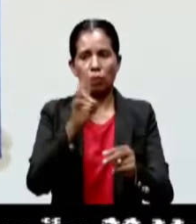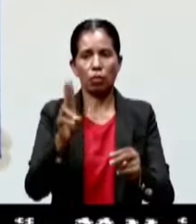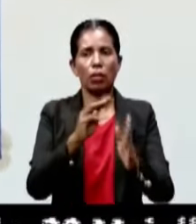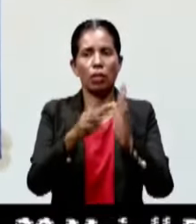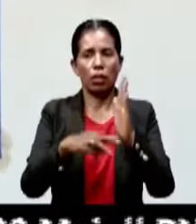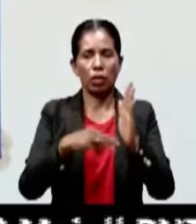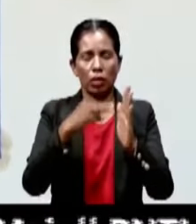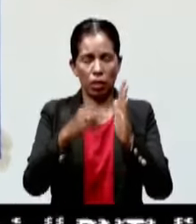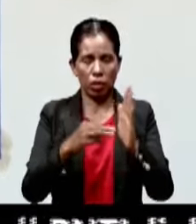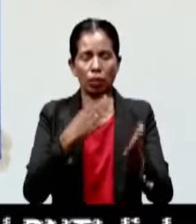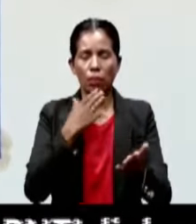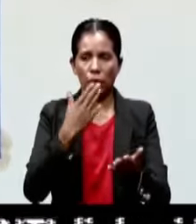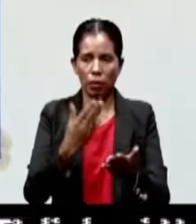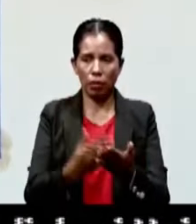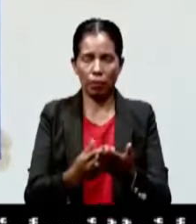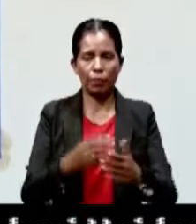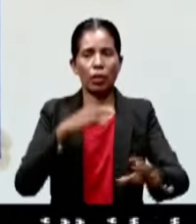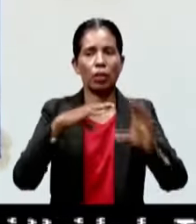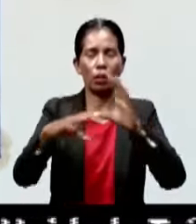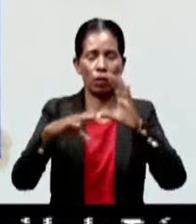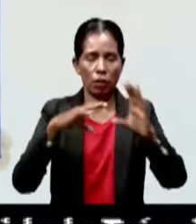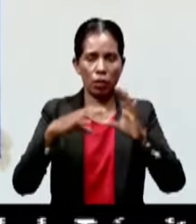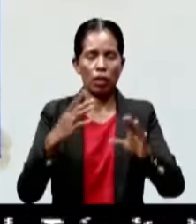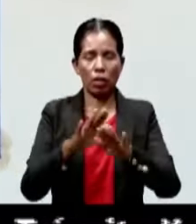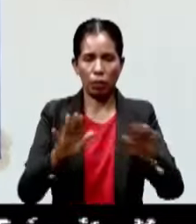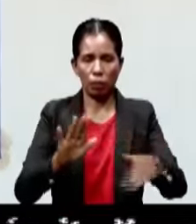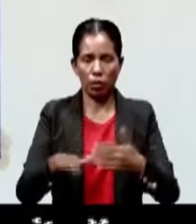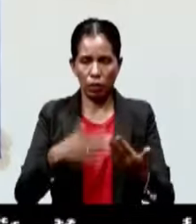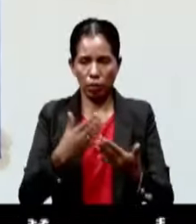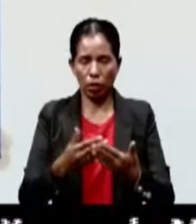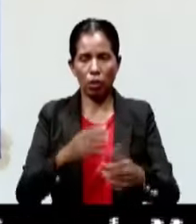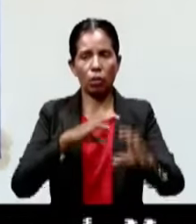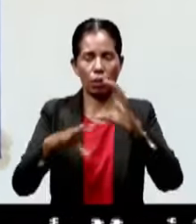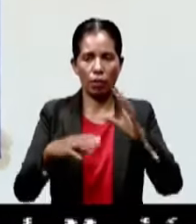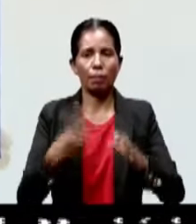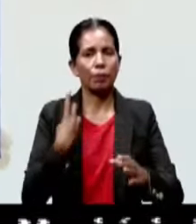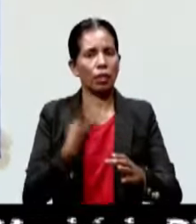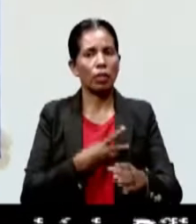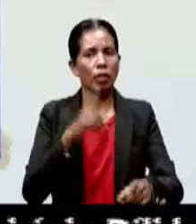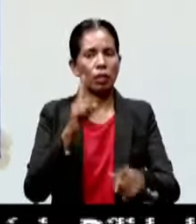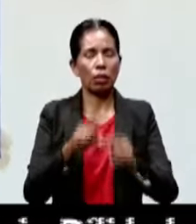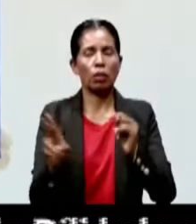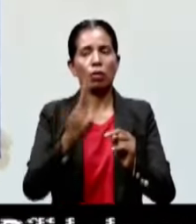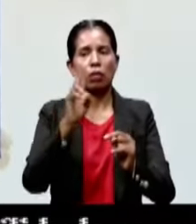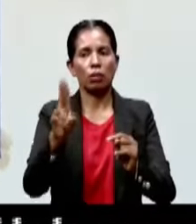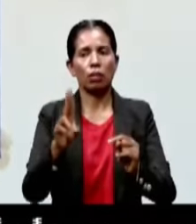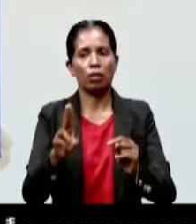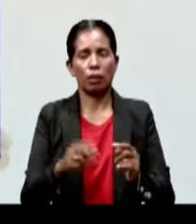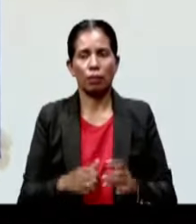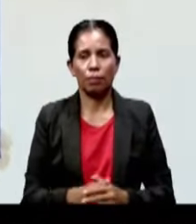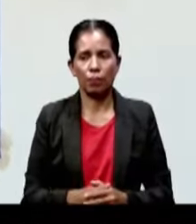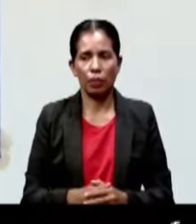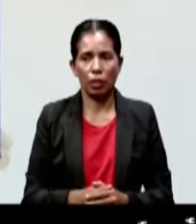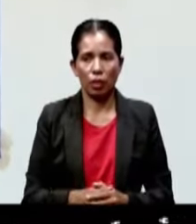método natural no comunicativo, a turma labare que será bele comunica. E tela bele utiliza mais